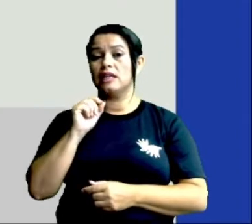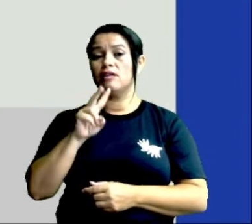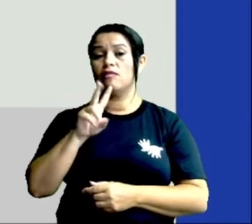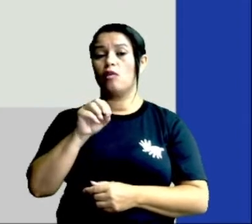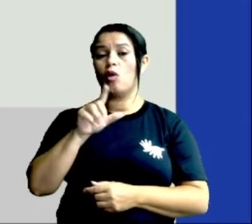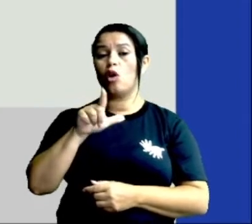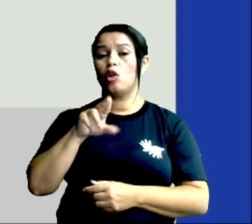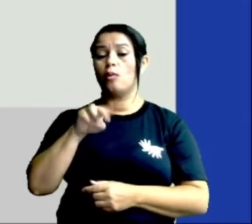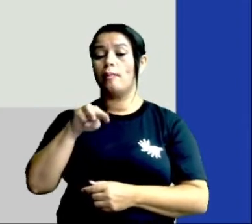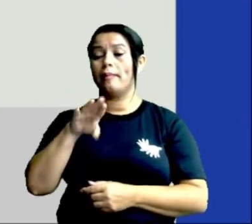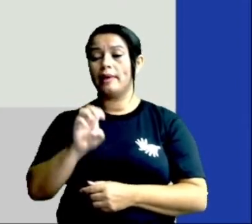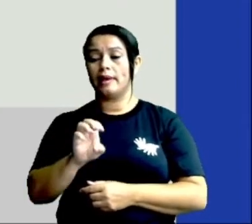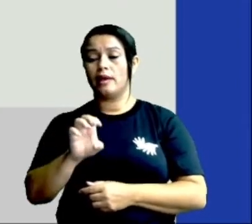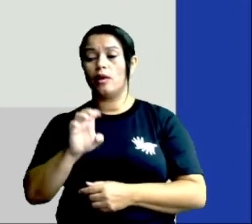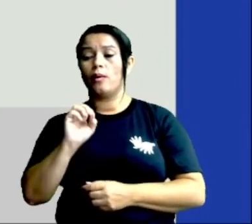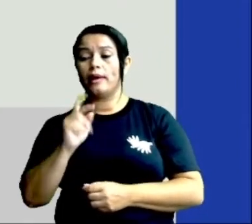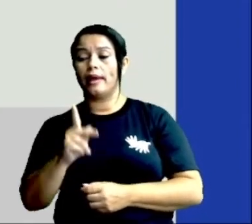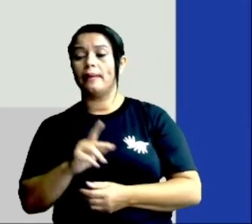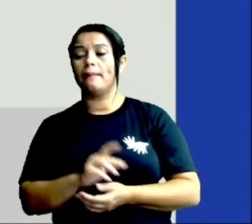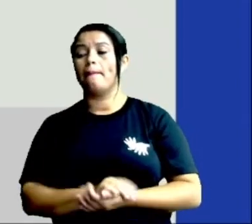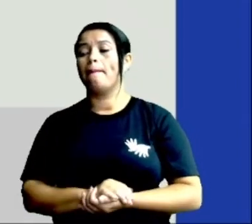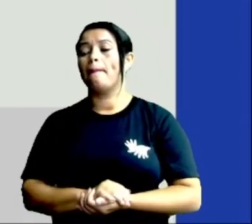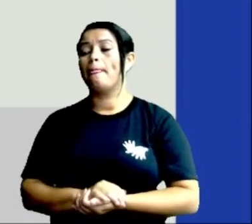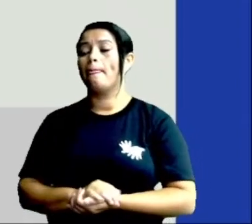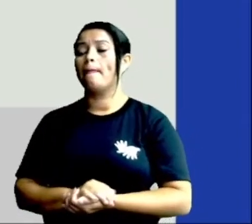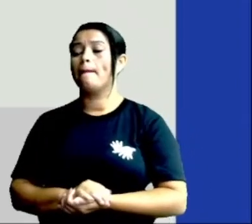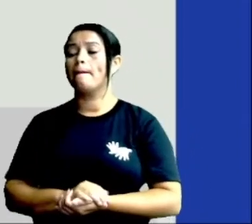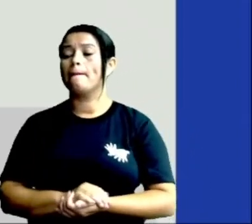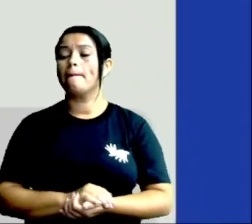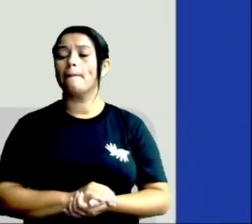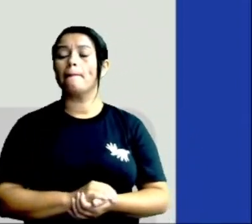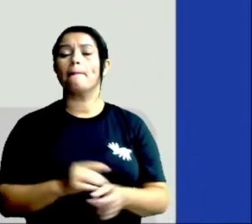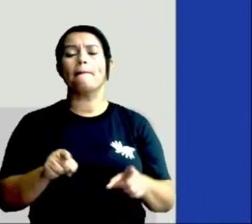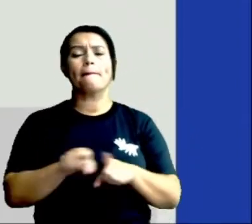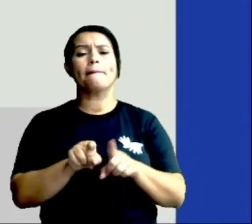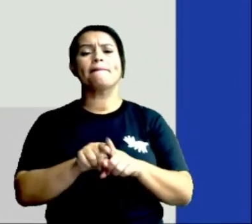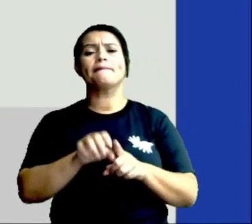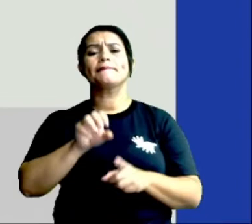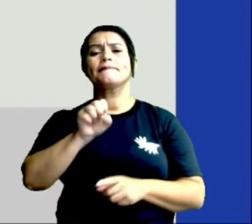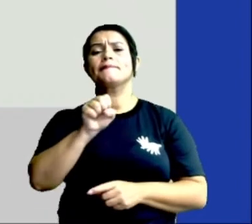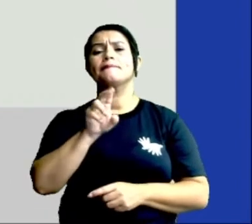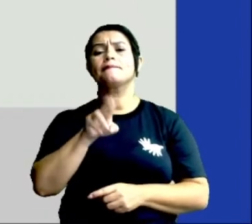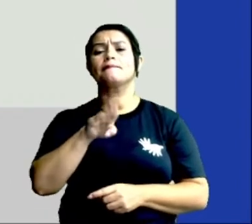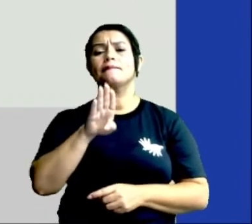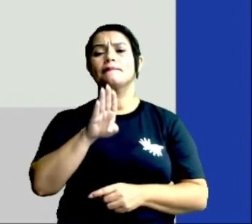volume, ok? E os submúltiplos, vamos lá?